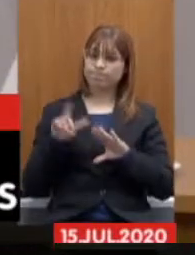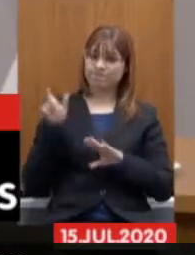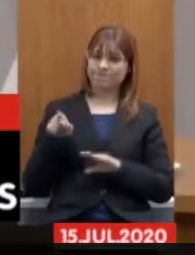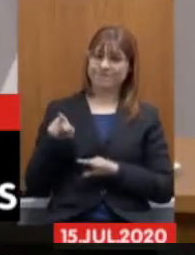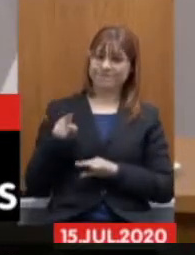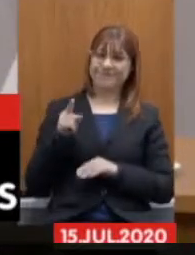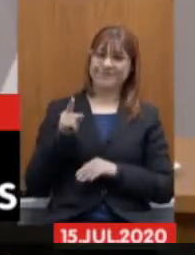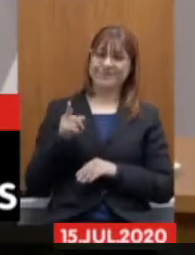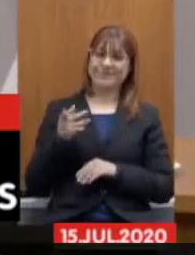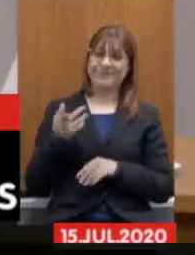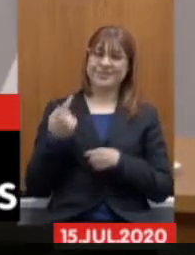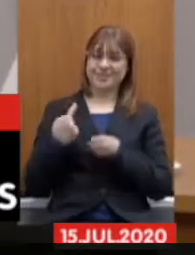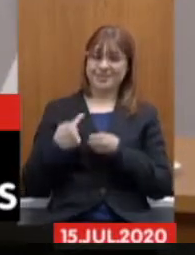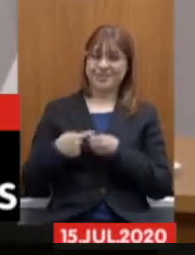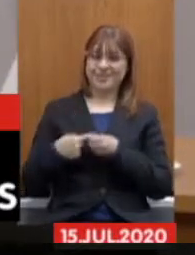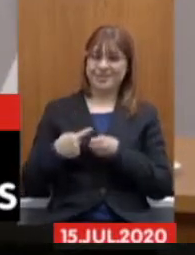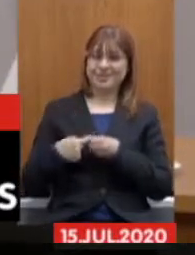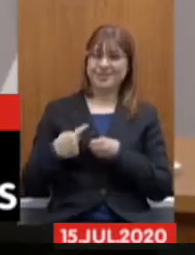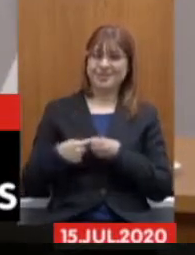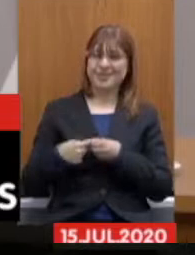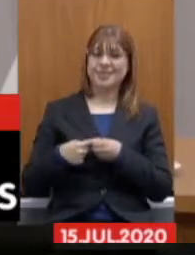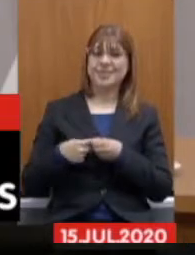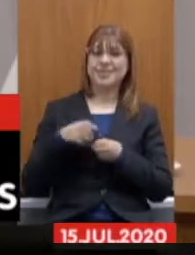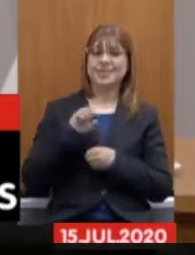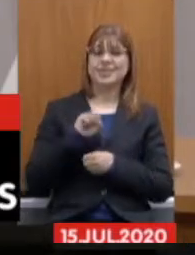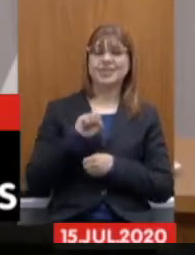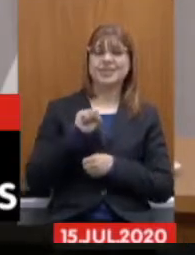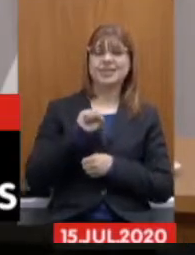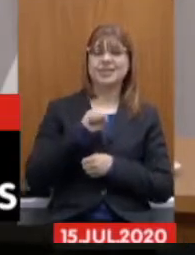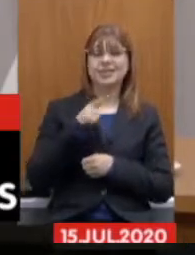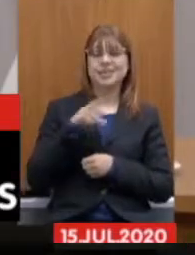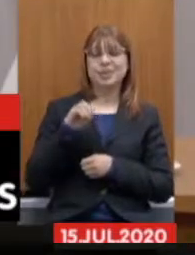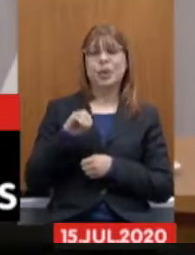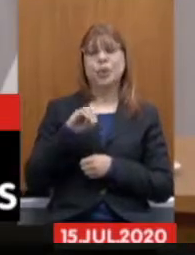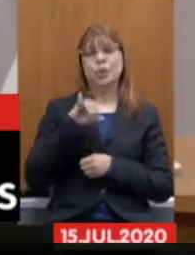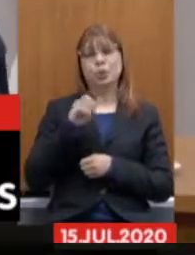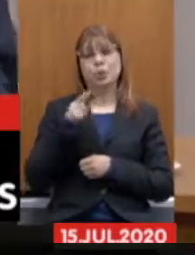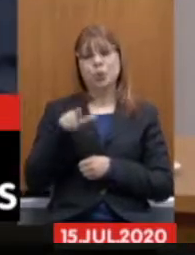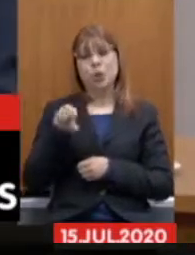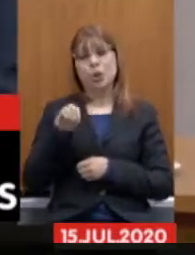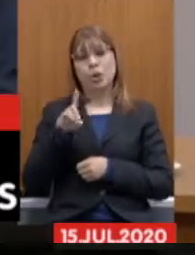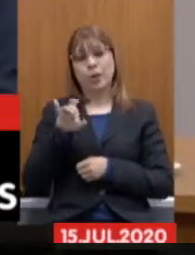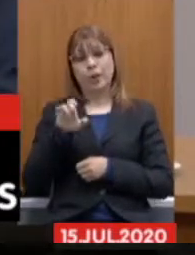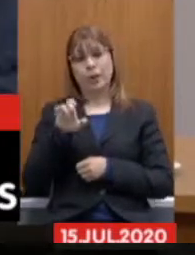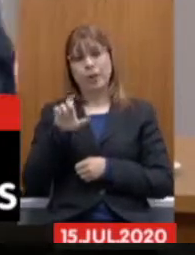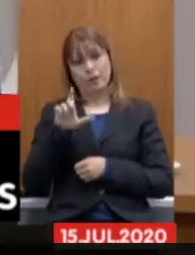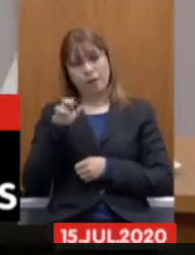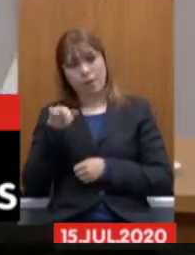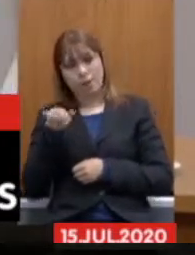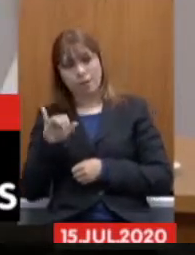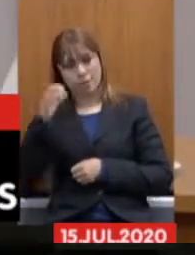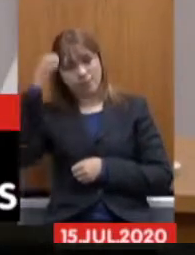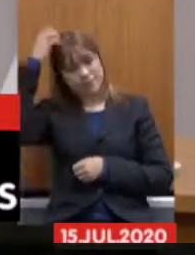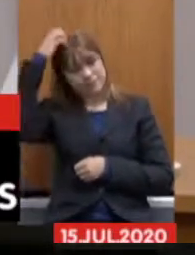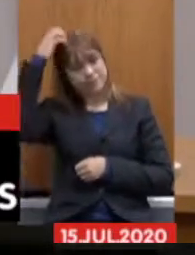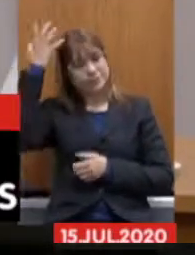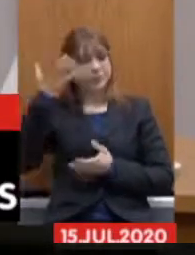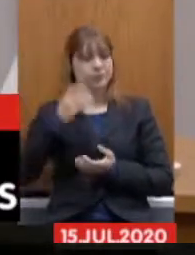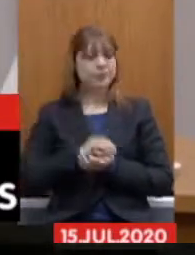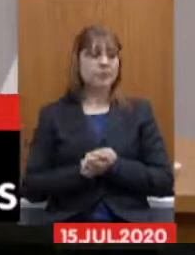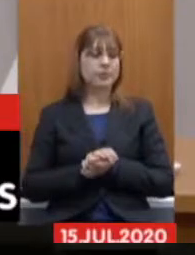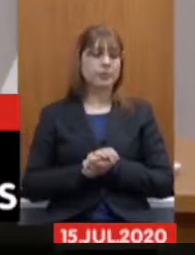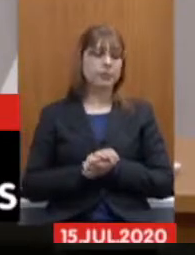aquela da nossa querida são joão del-rei terra do nosso colega rogério medeiros é isso sabe muito bem que quando entra numa